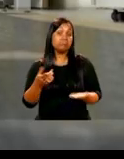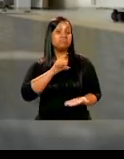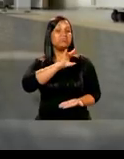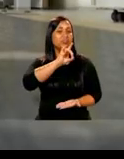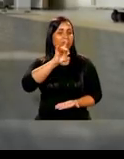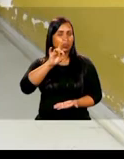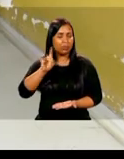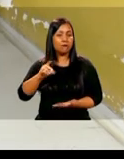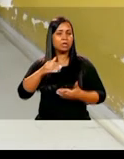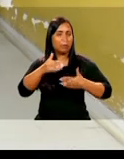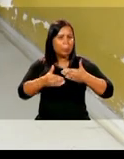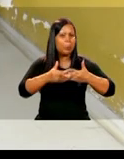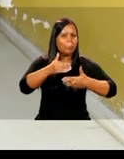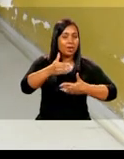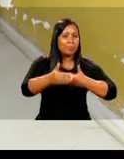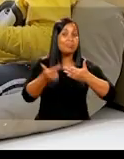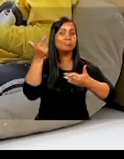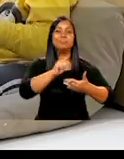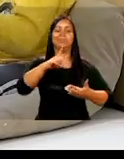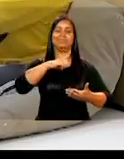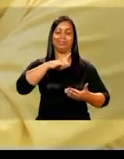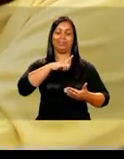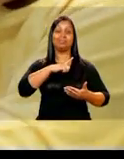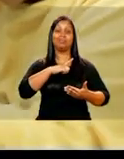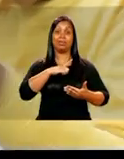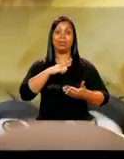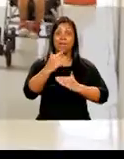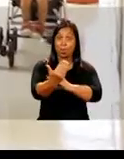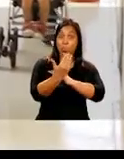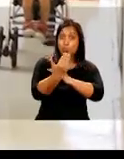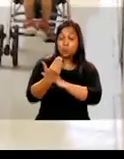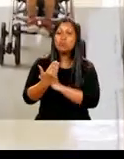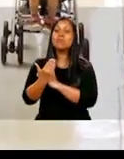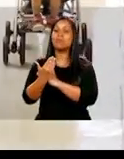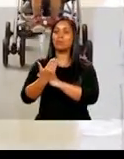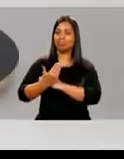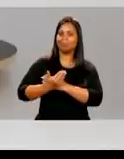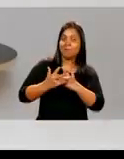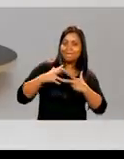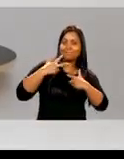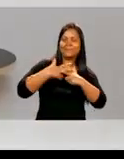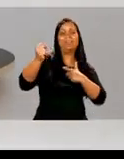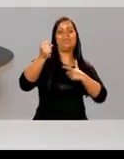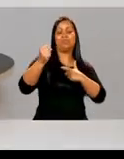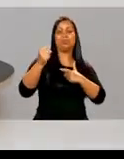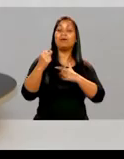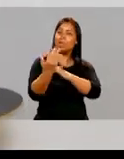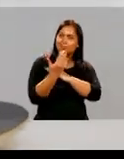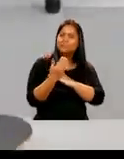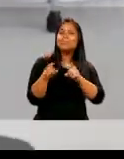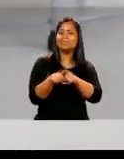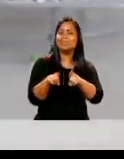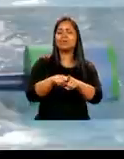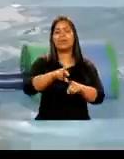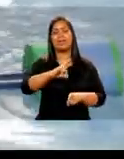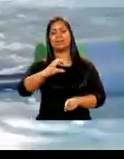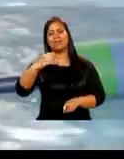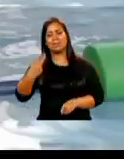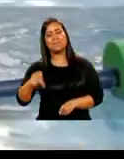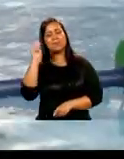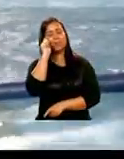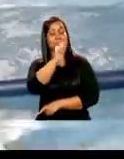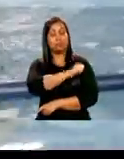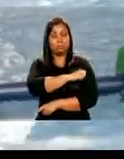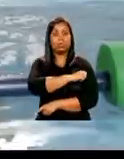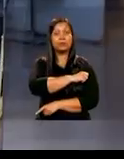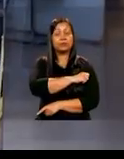Cada passo, uma grande conquista. E cada ajuda, uma vitória. Ajude também a RCD de